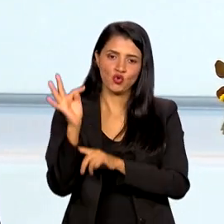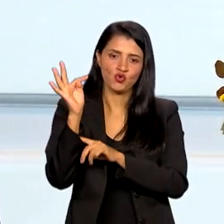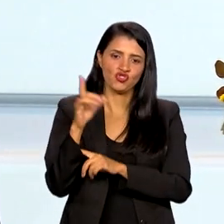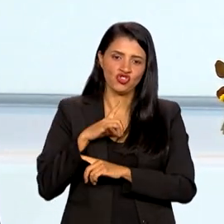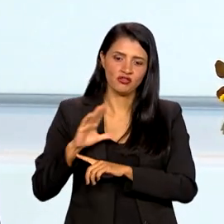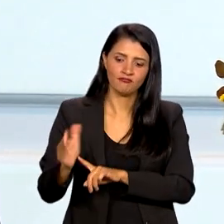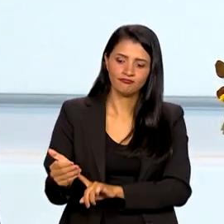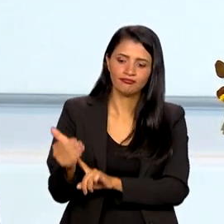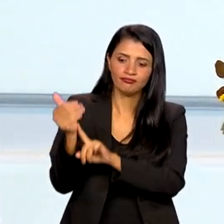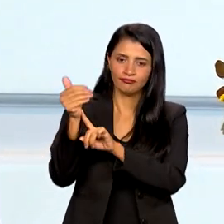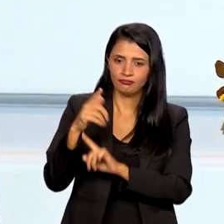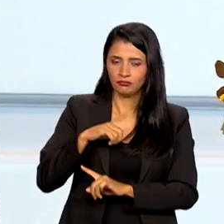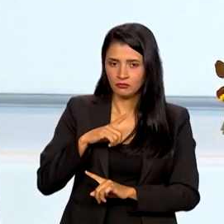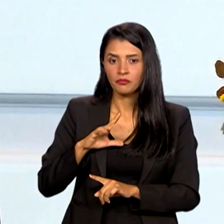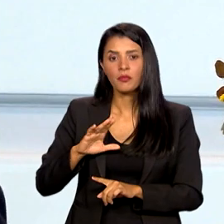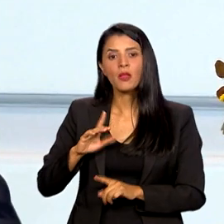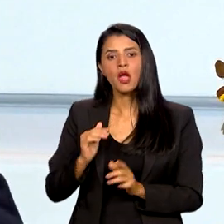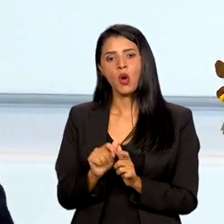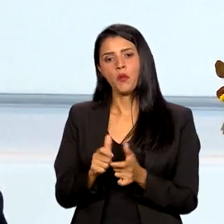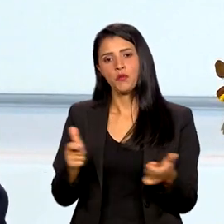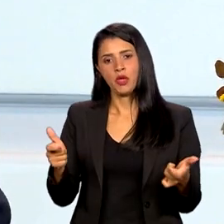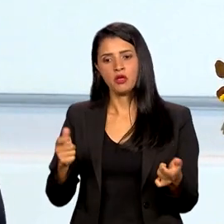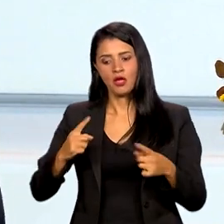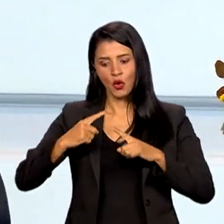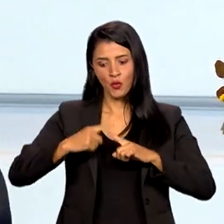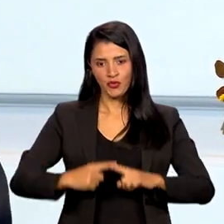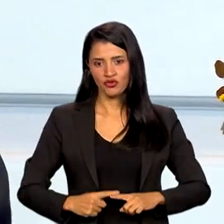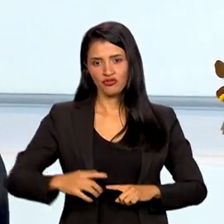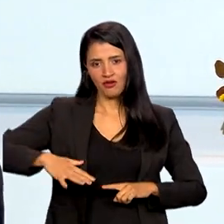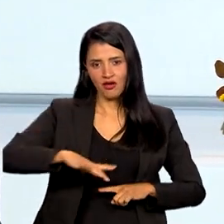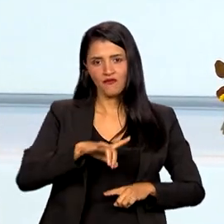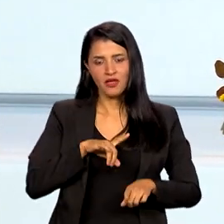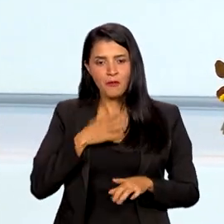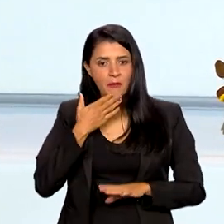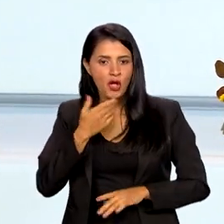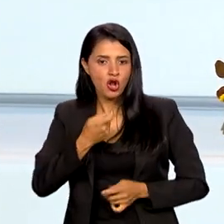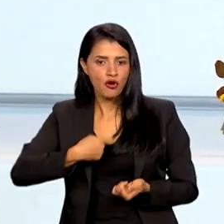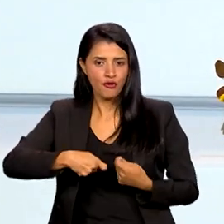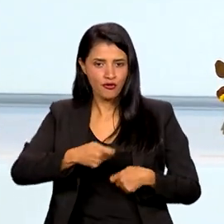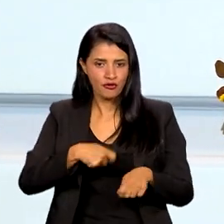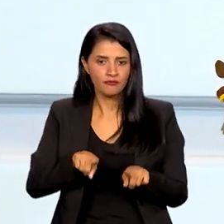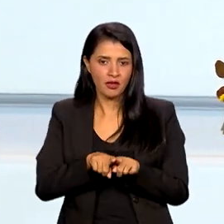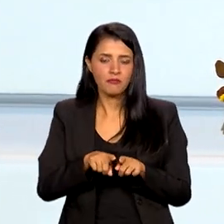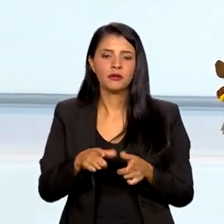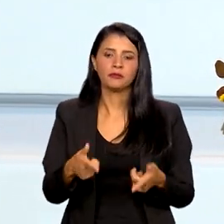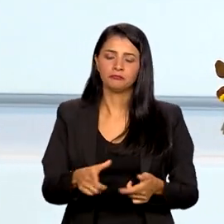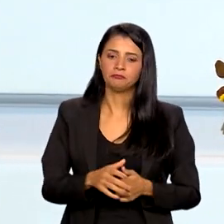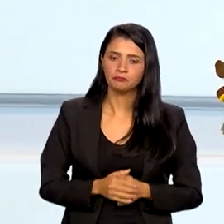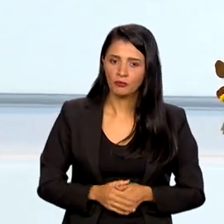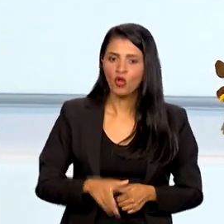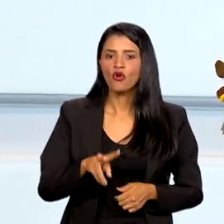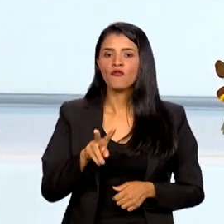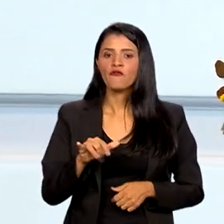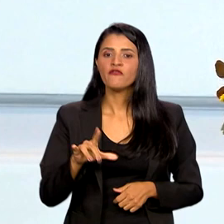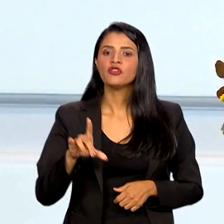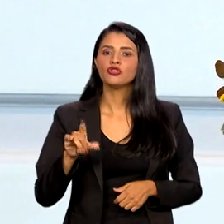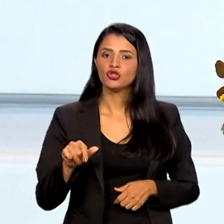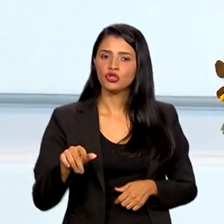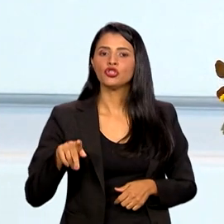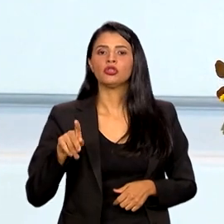a competitividade com a exportação e, por isso, melhora também o ambiente de negócio. O MDIC vem se esforçando para